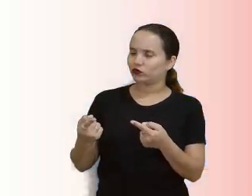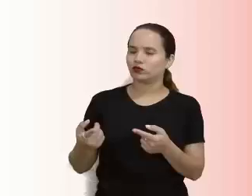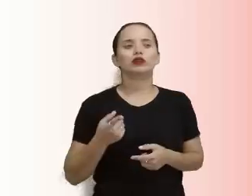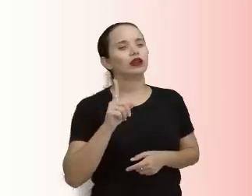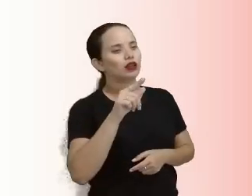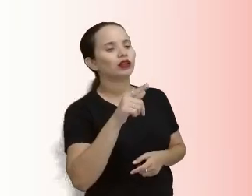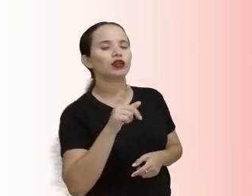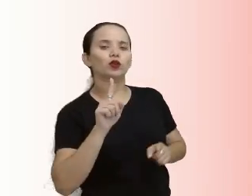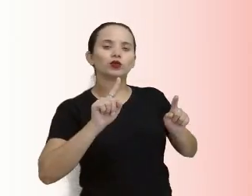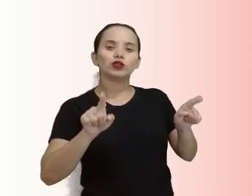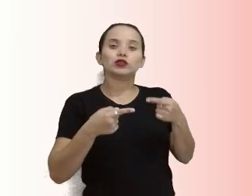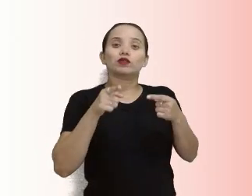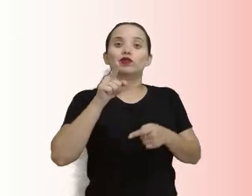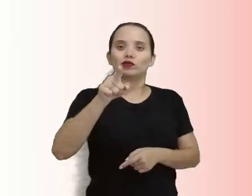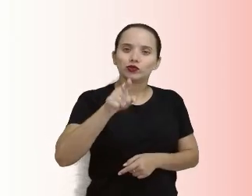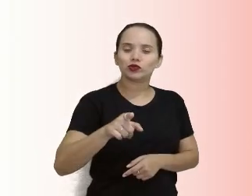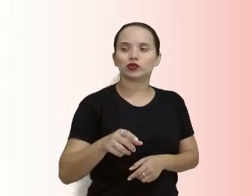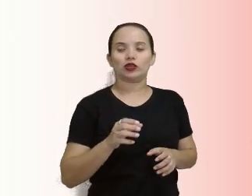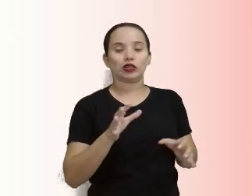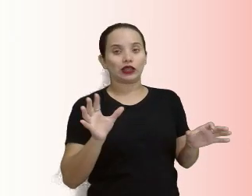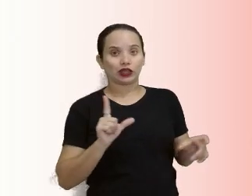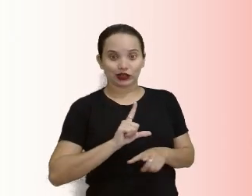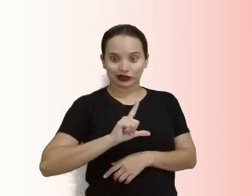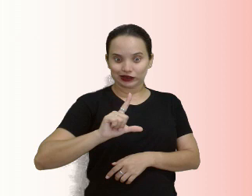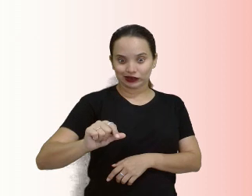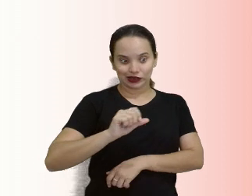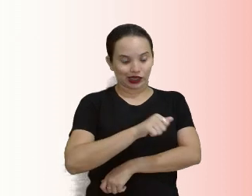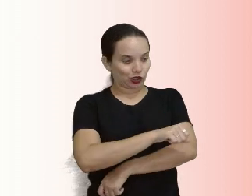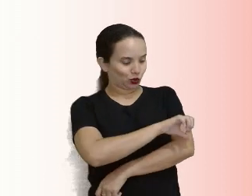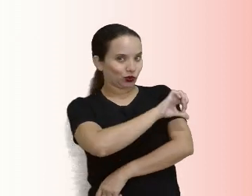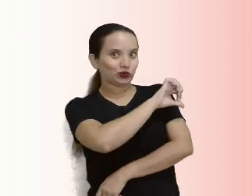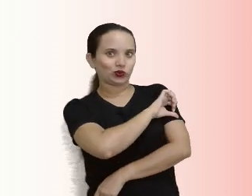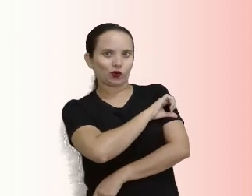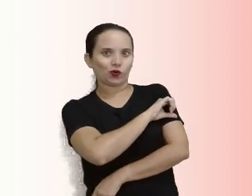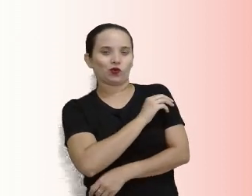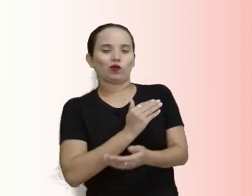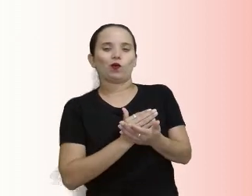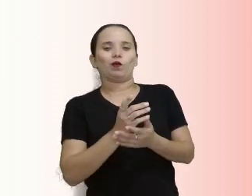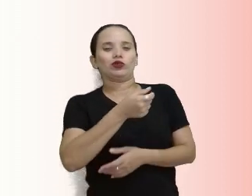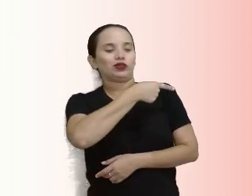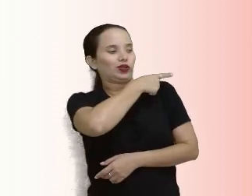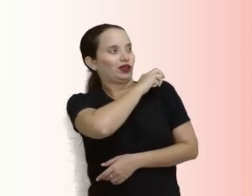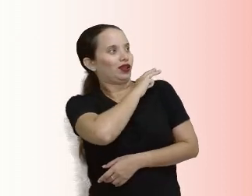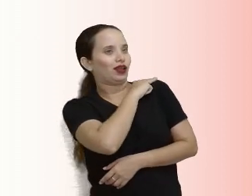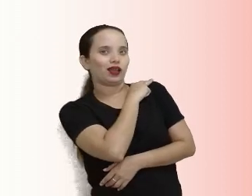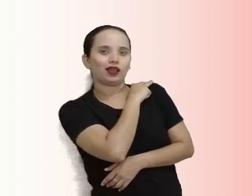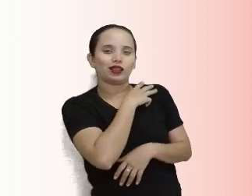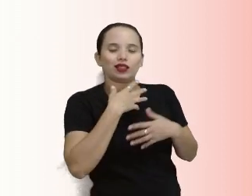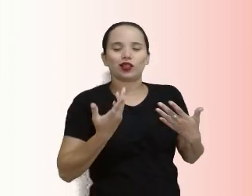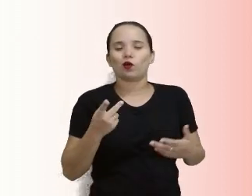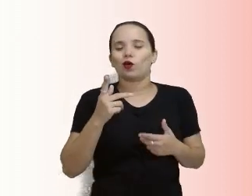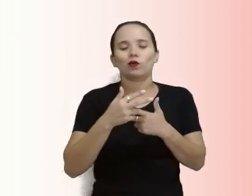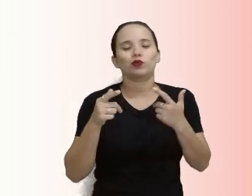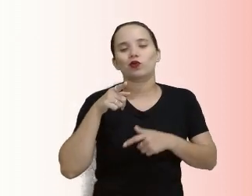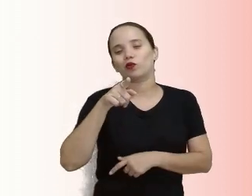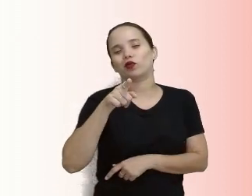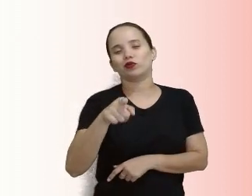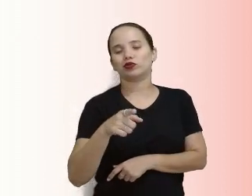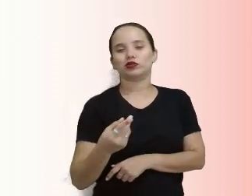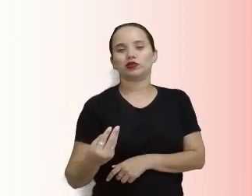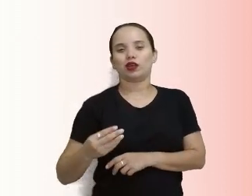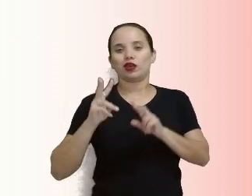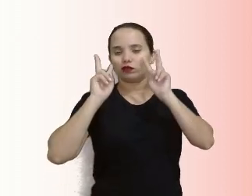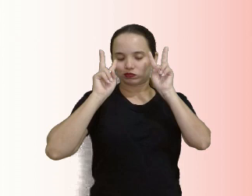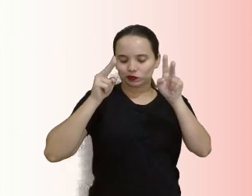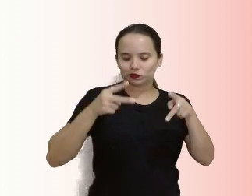para você, né? Você está saindo do nono, indo para o ensino médio. Então, não é algo assim para a sua vida, para você olhar para